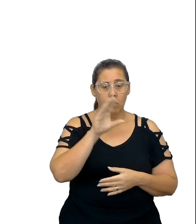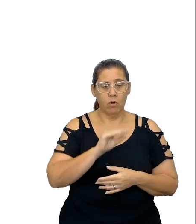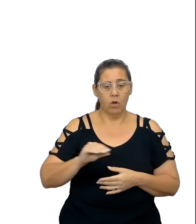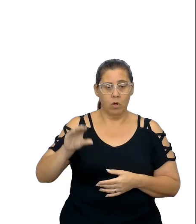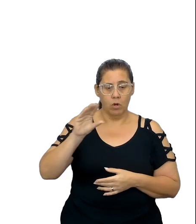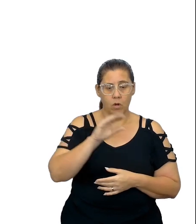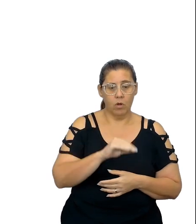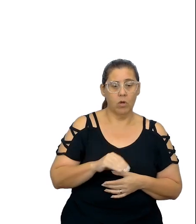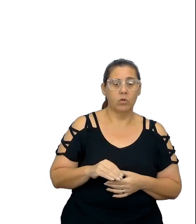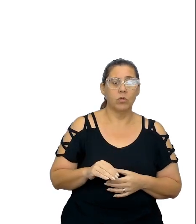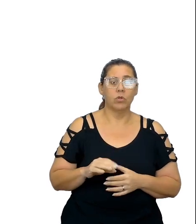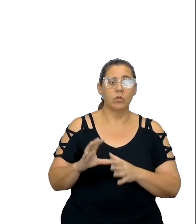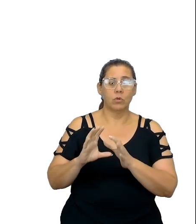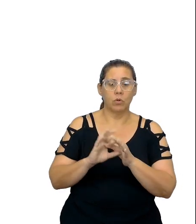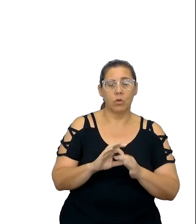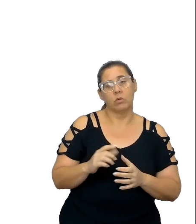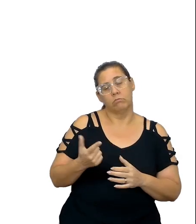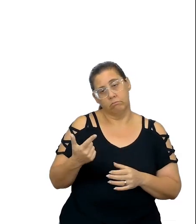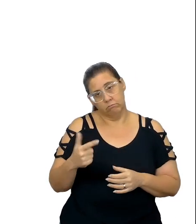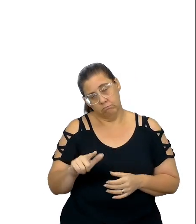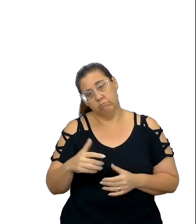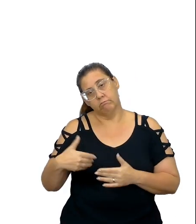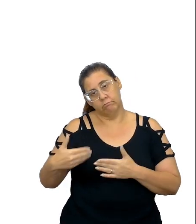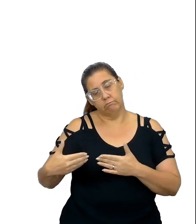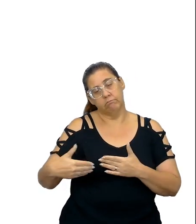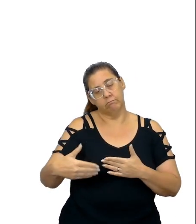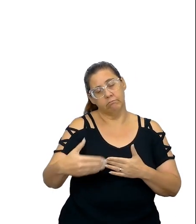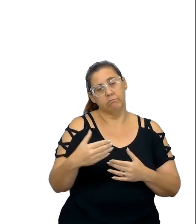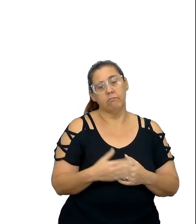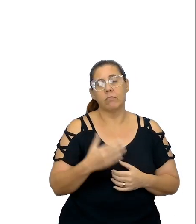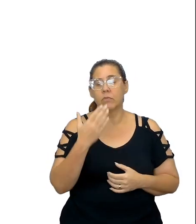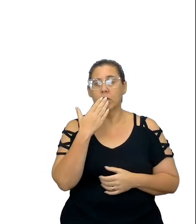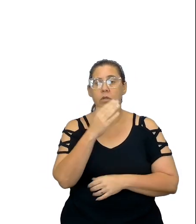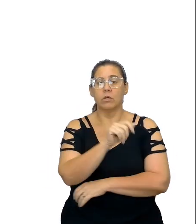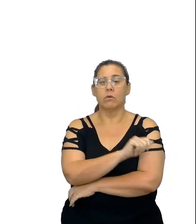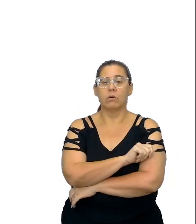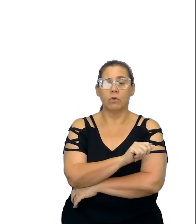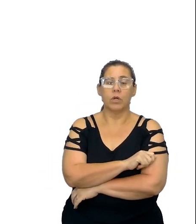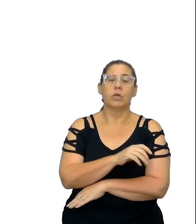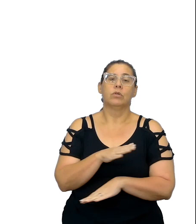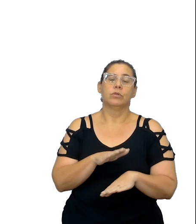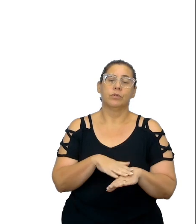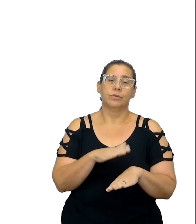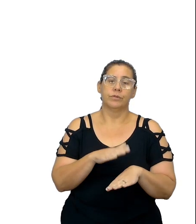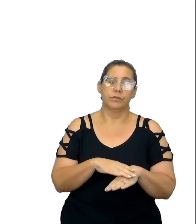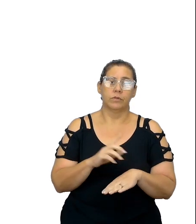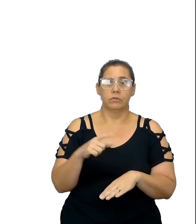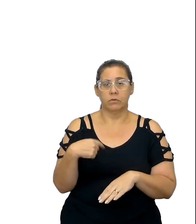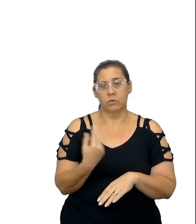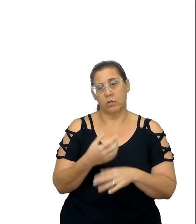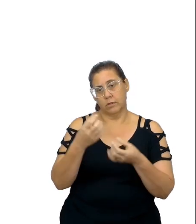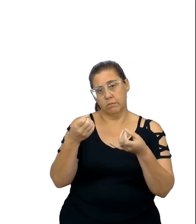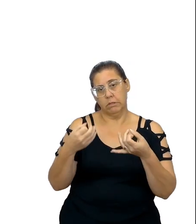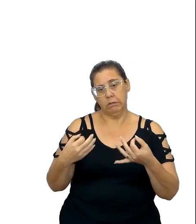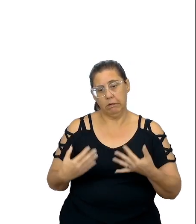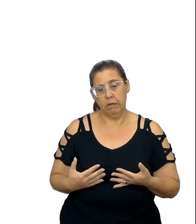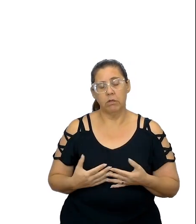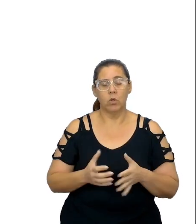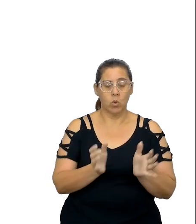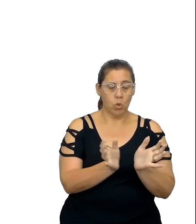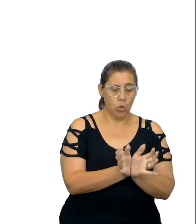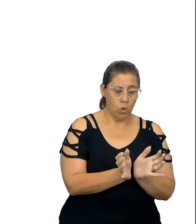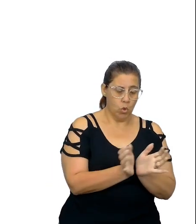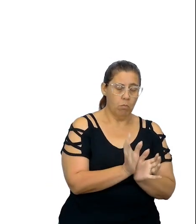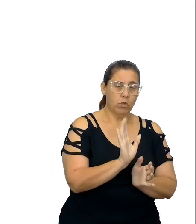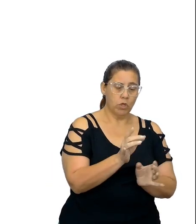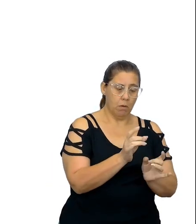contexto de argumentação, e por aí vai, pedindo que o estudante faça, então, aquilo que nós já falamos, os grupos já estão organizados,